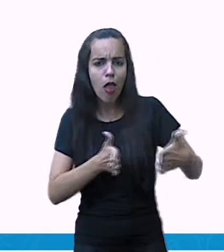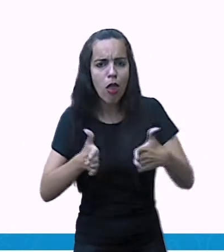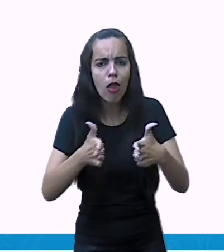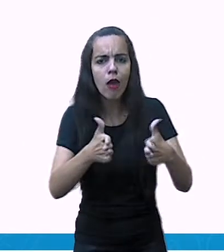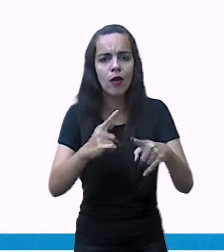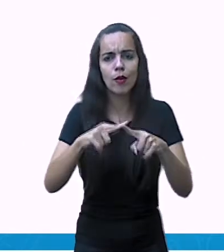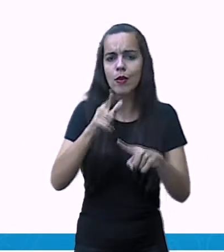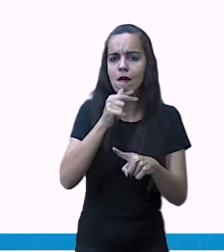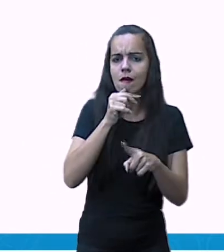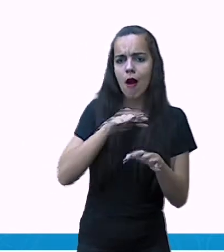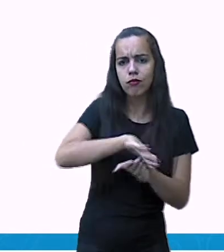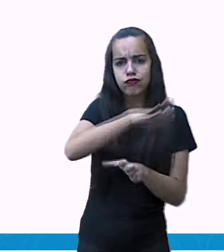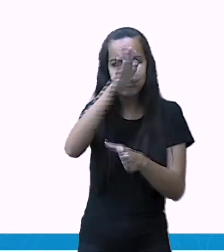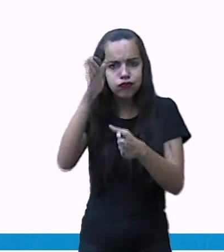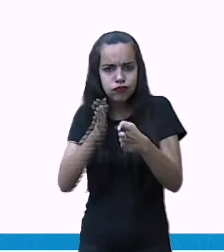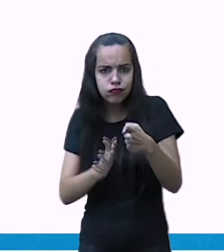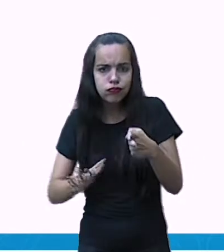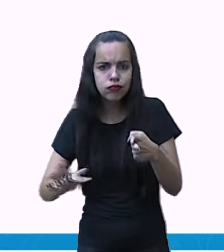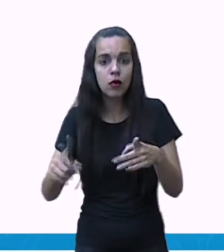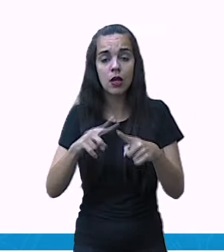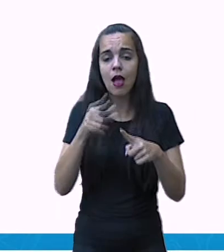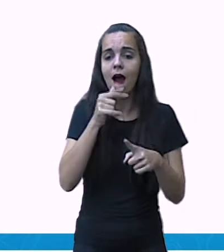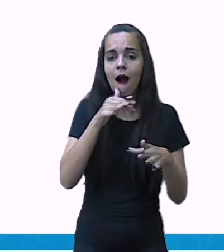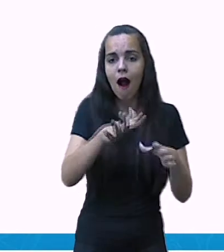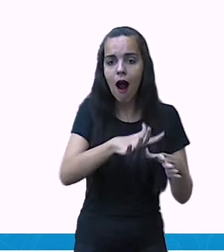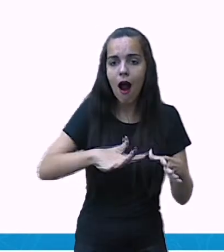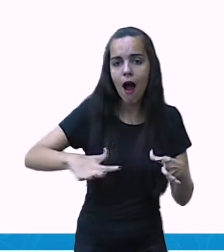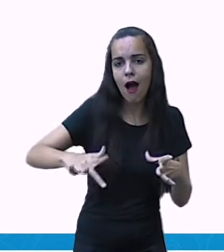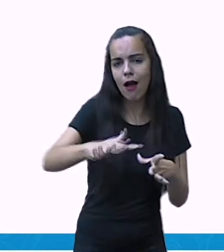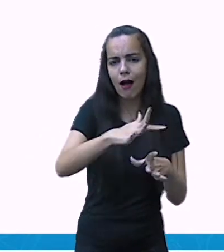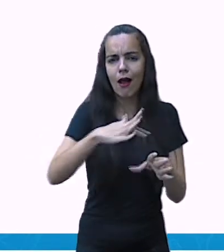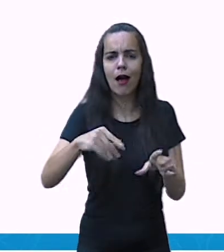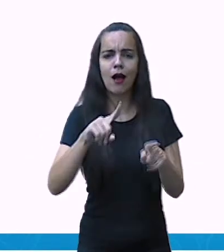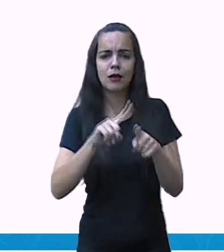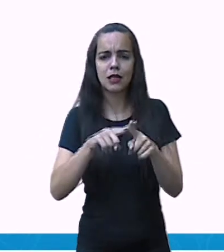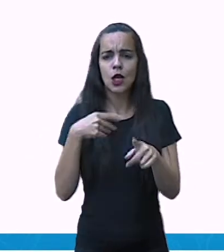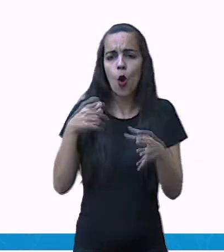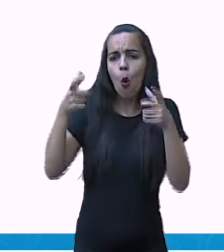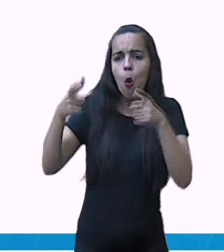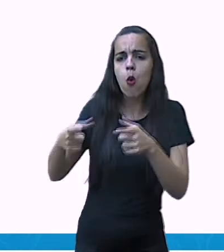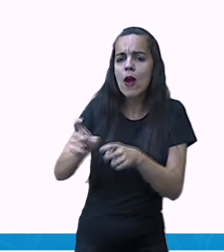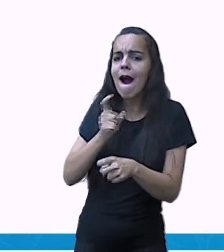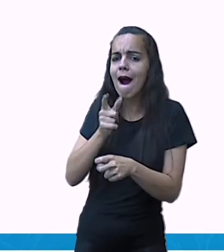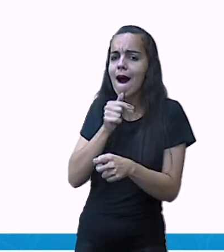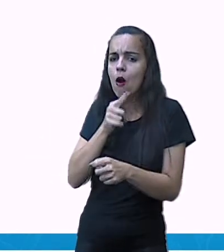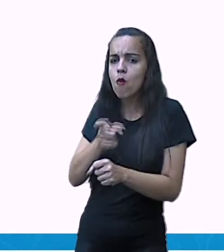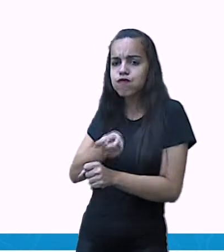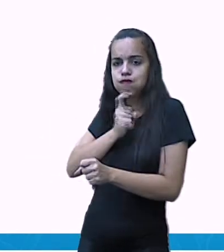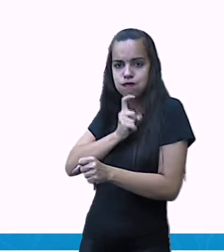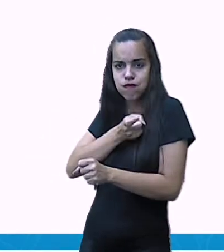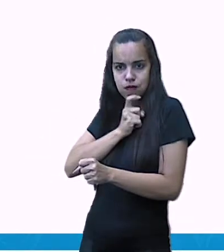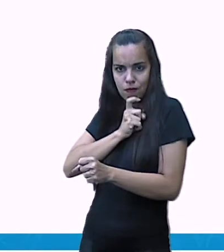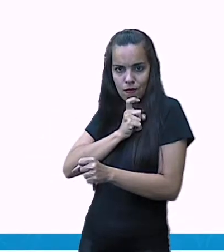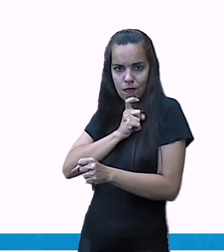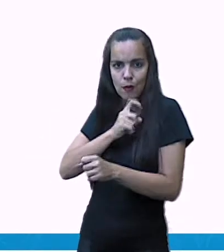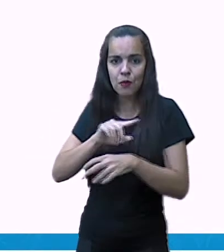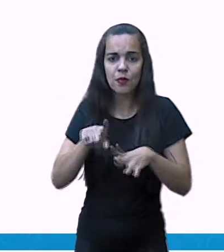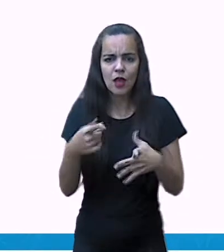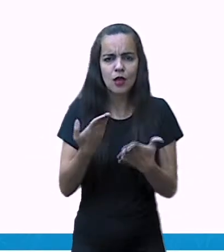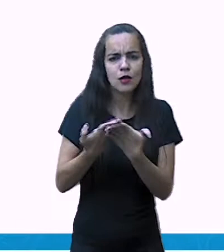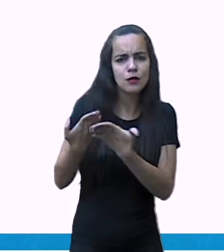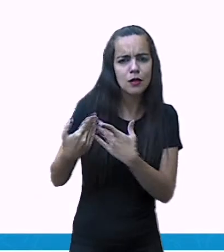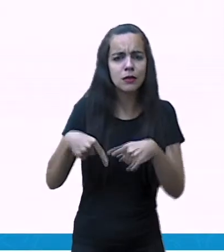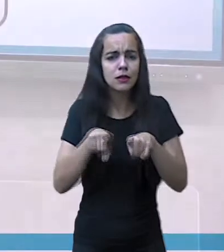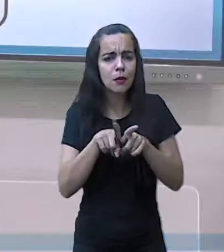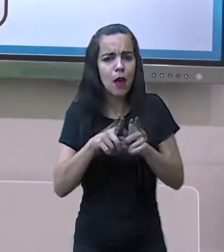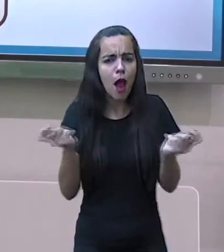as geleiras. Estudaremos também a disponibilidade e as maneiras do uso